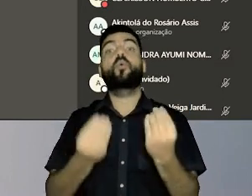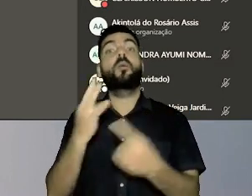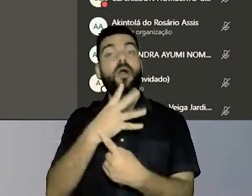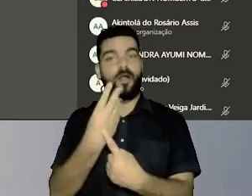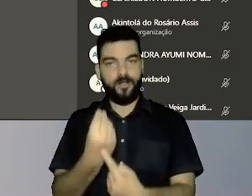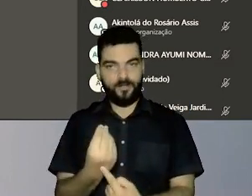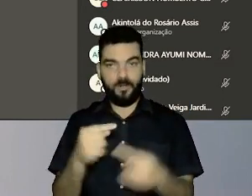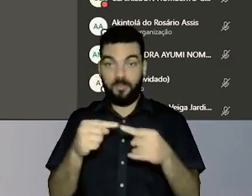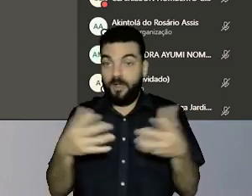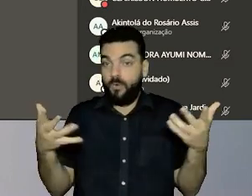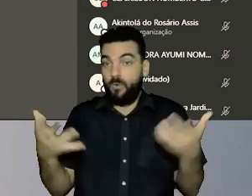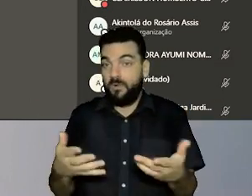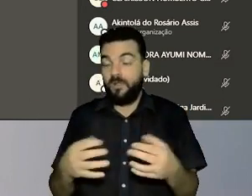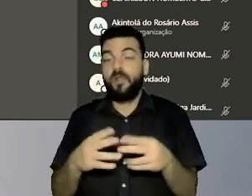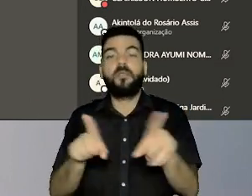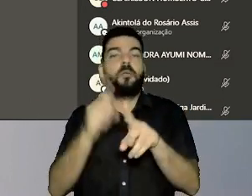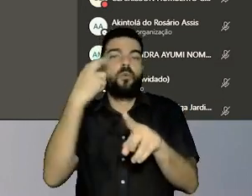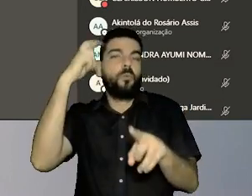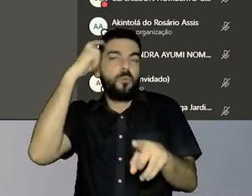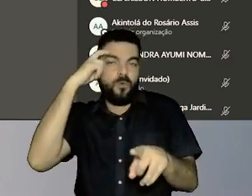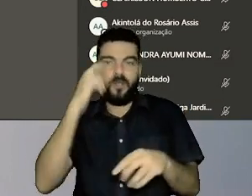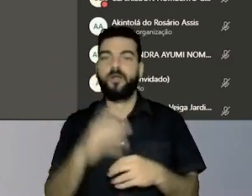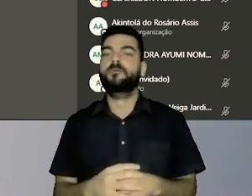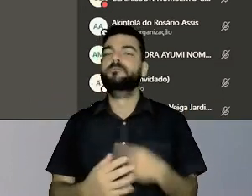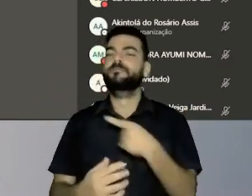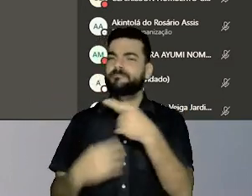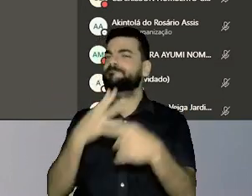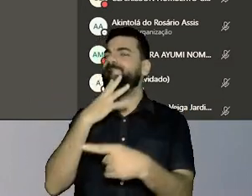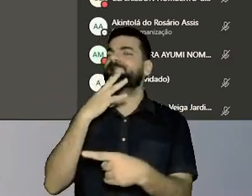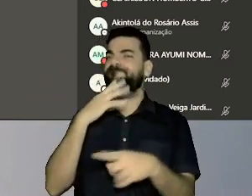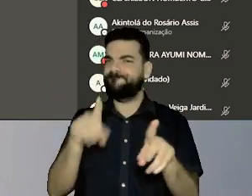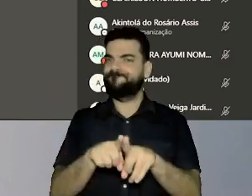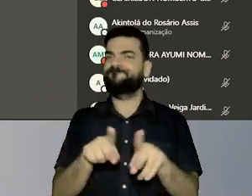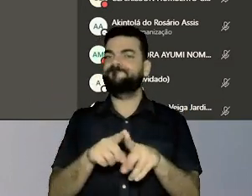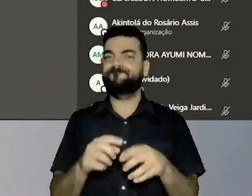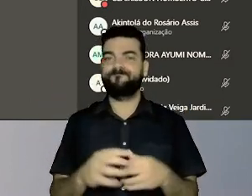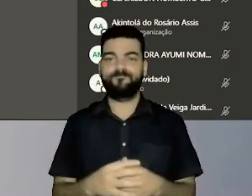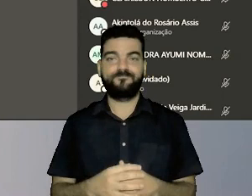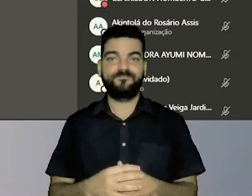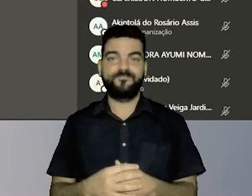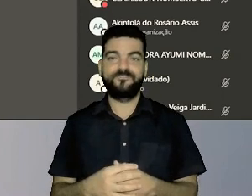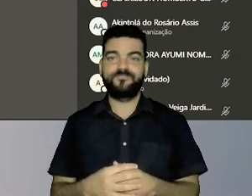de cultura, ela que é uma especialista na área e que dispensa apresentações.